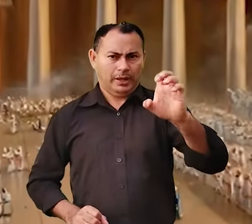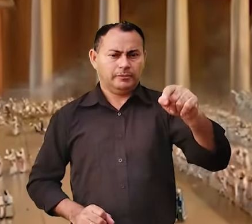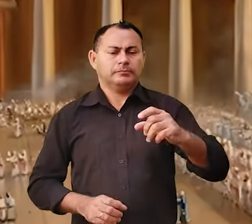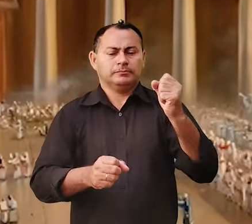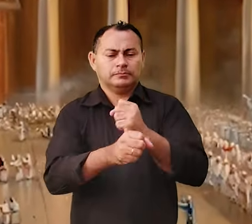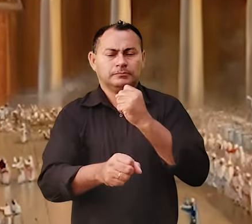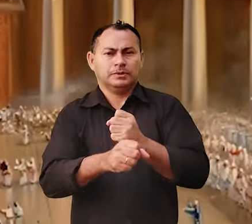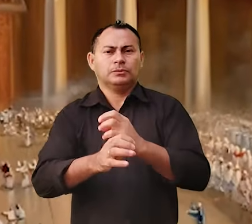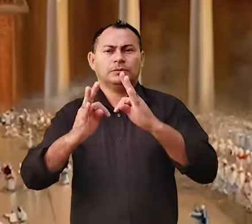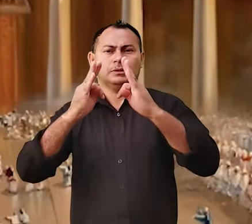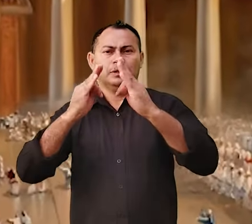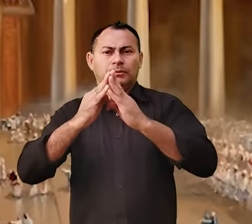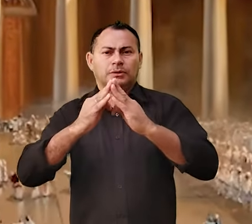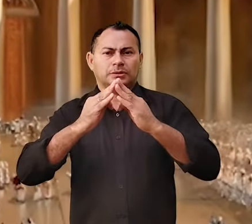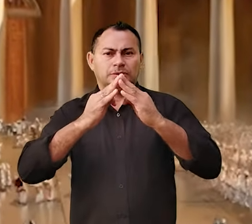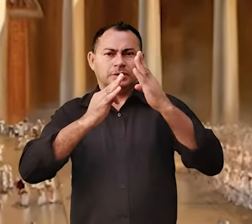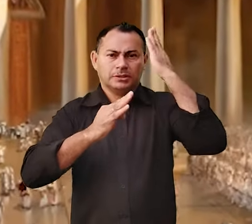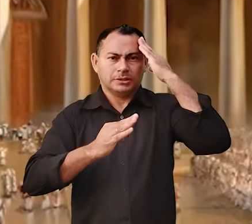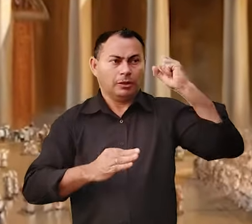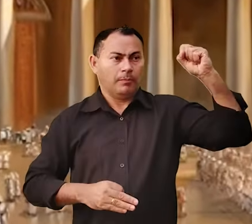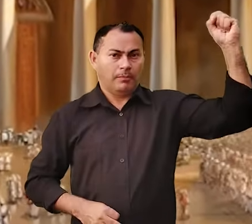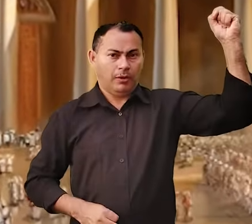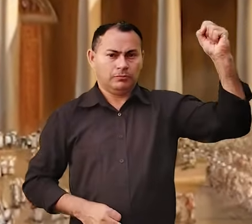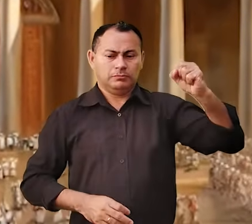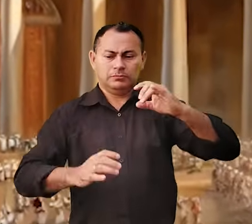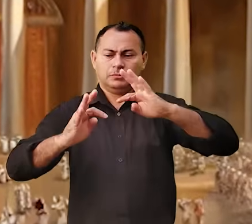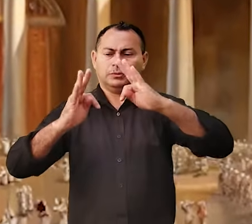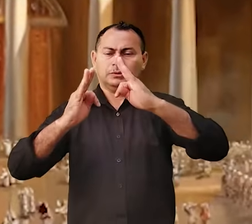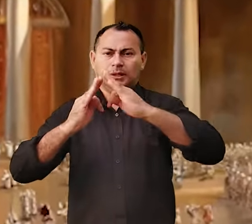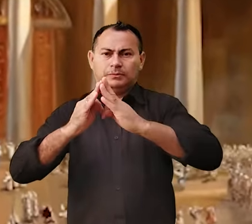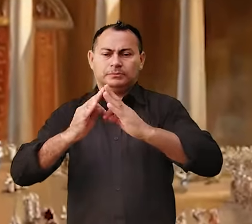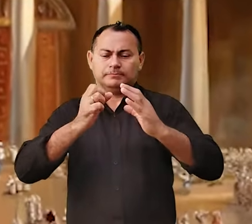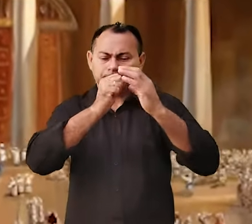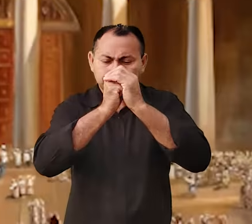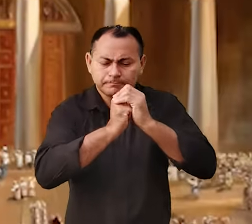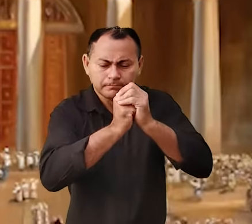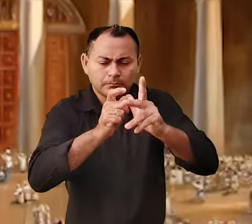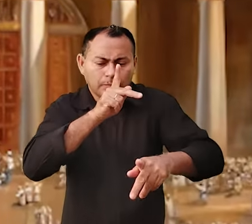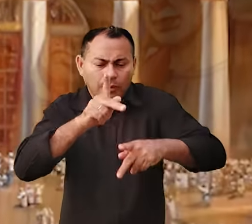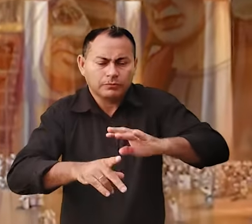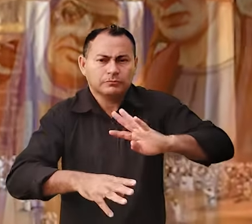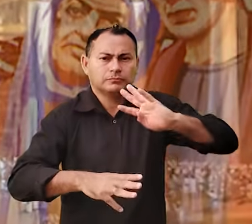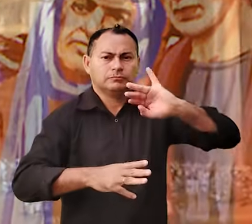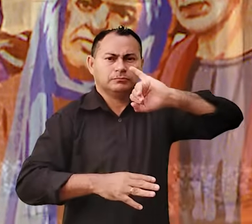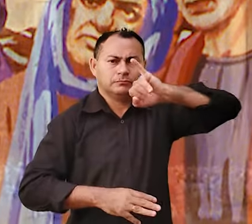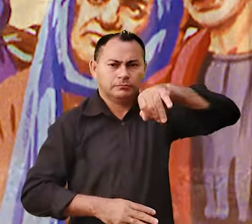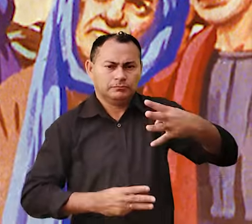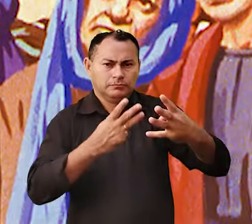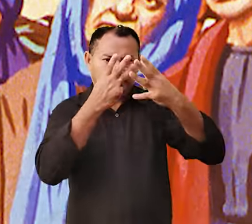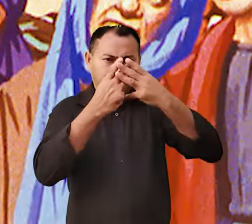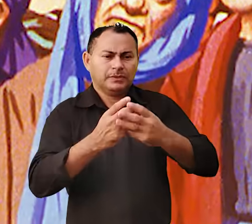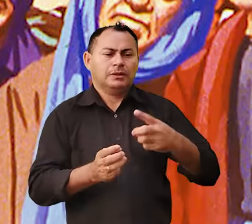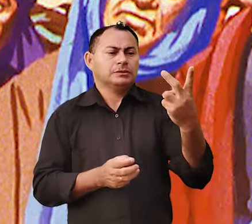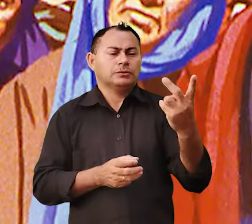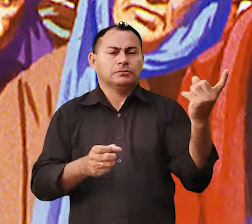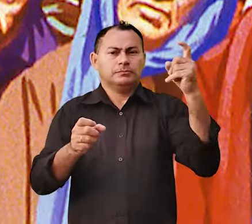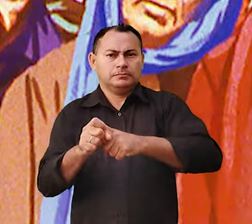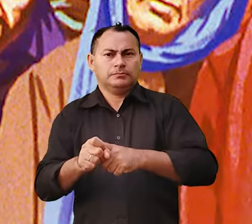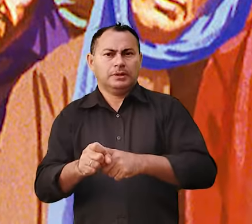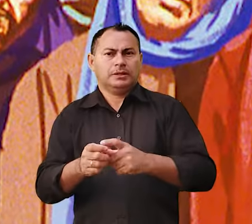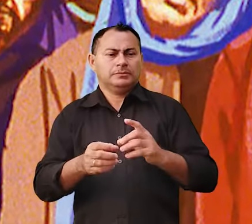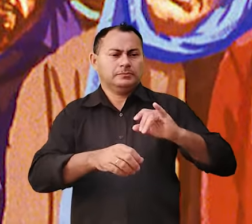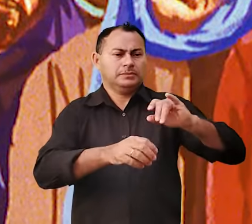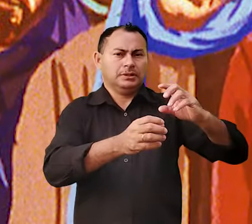do templo de Salomão, que era o centro de adoração do povo de Judá. O segundo retorno do cativeiro babilônico